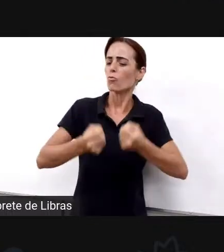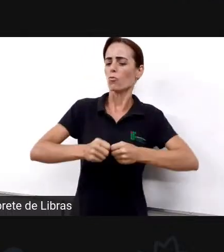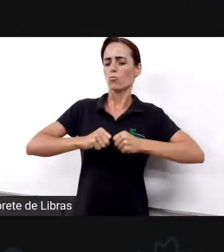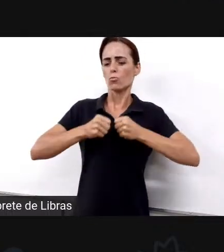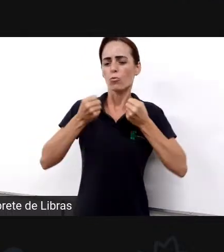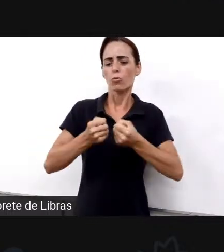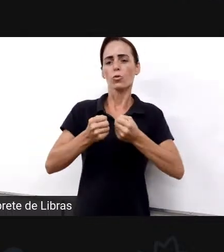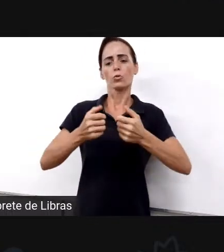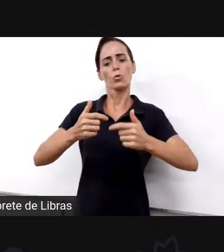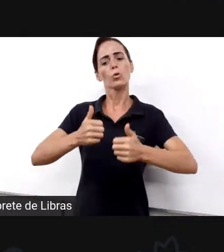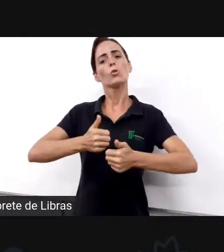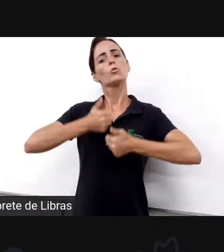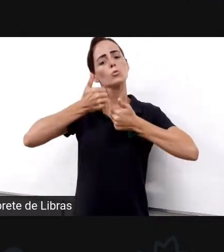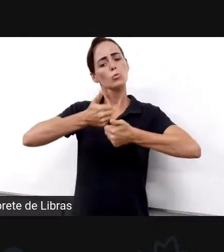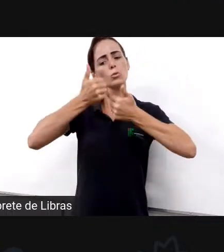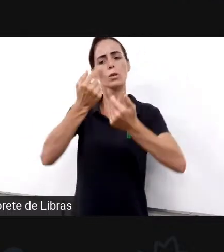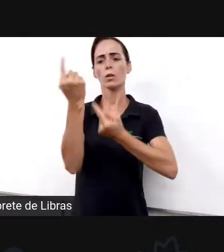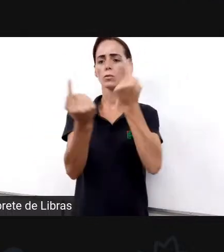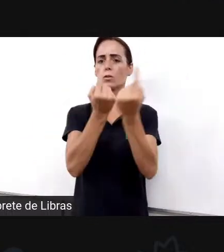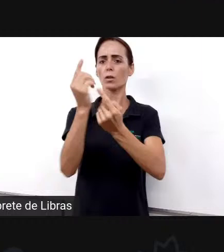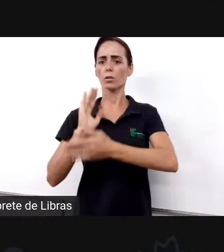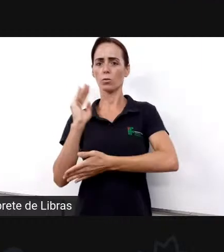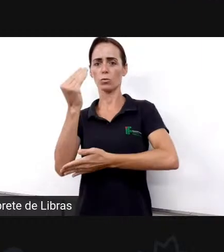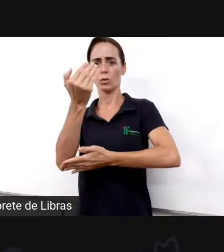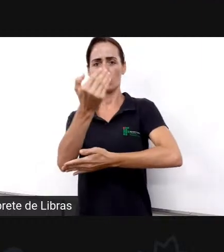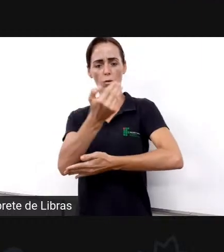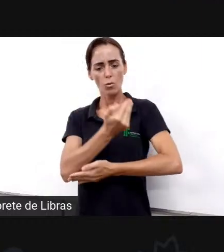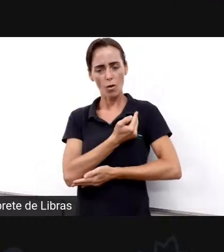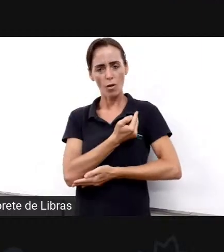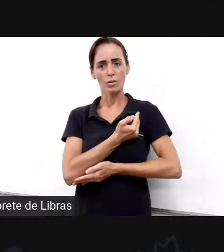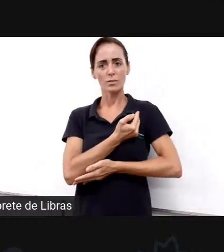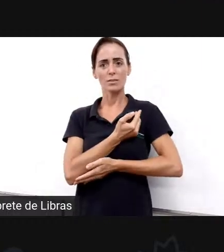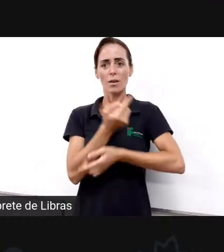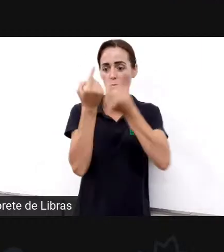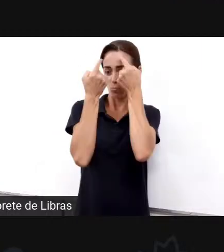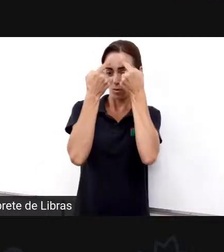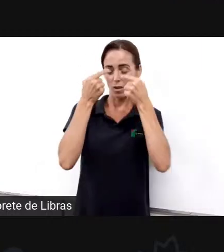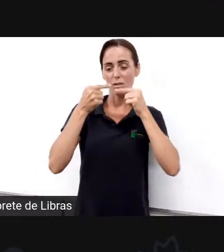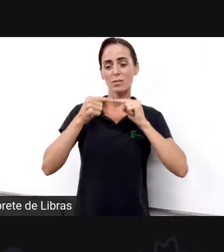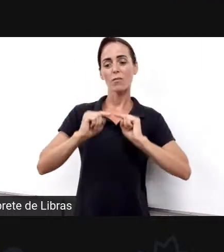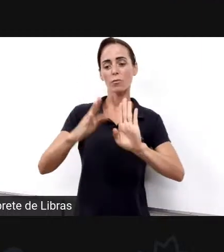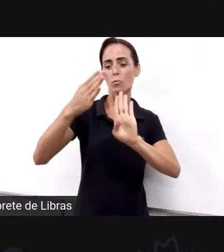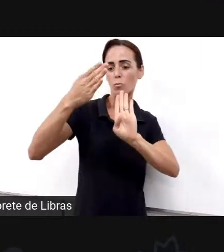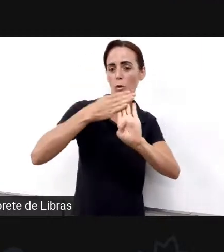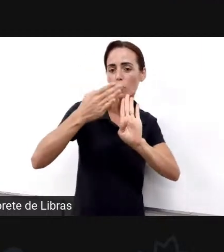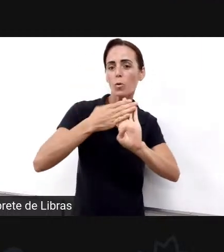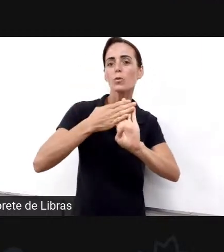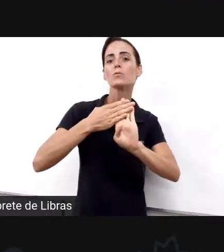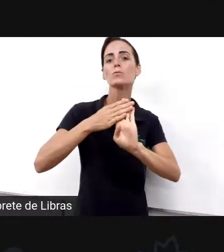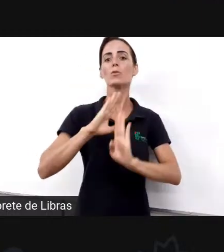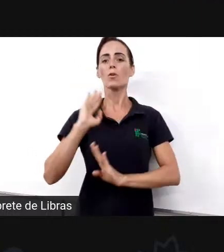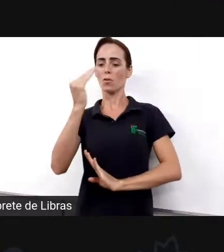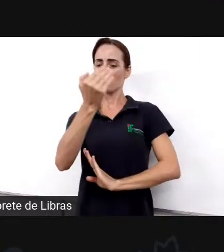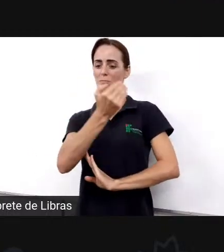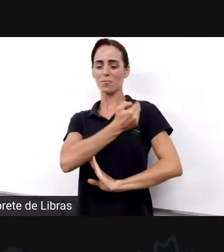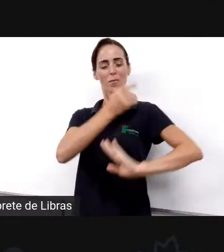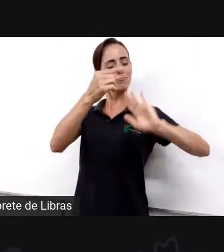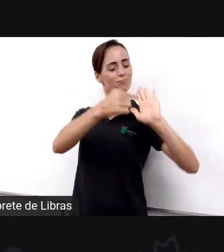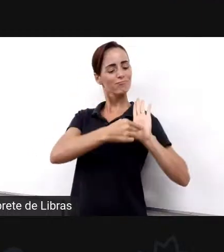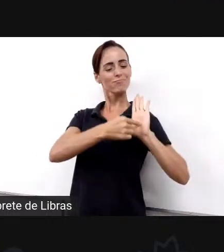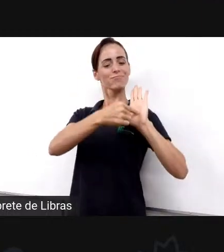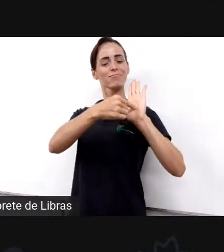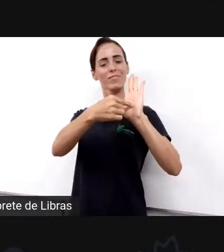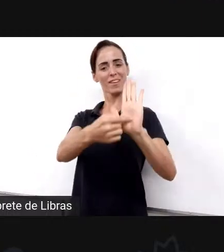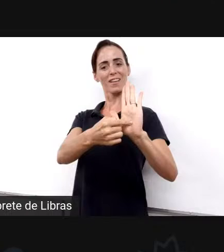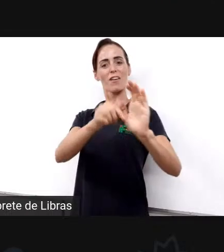para cada um de nós. Diante do desafio proposto, nós nos destacamos. Nossa formatura online